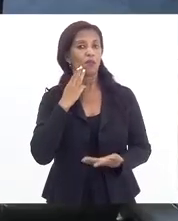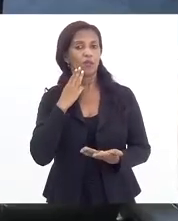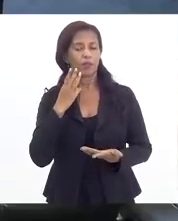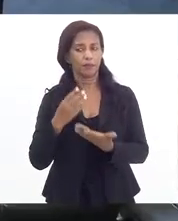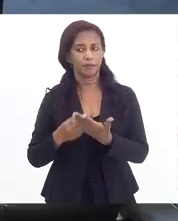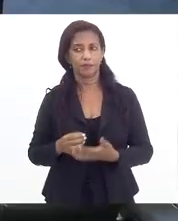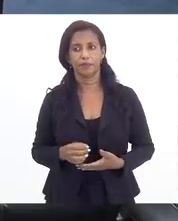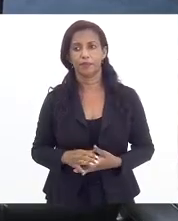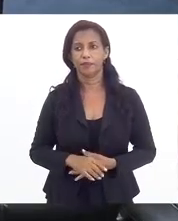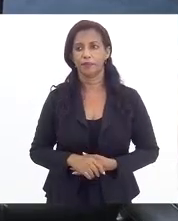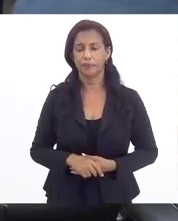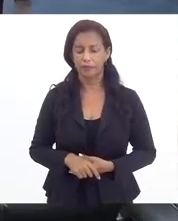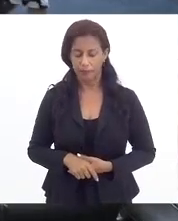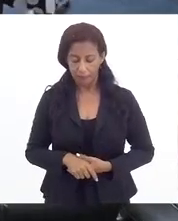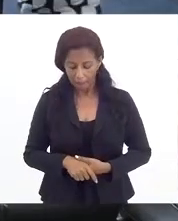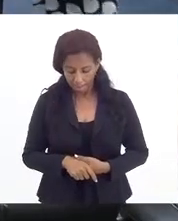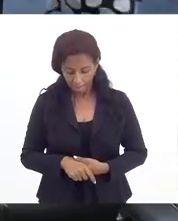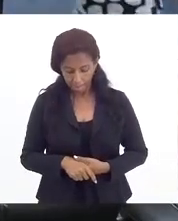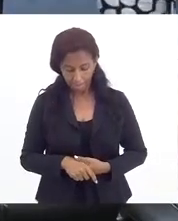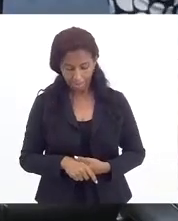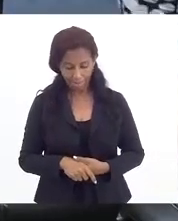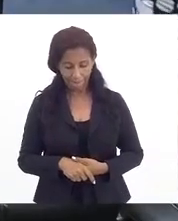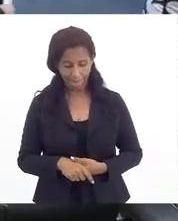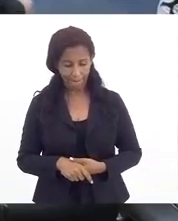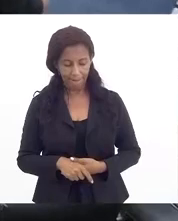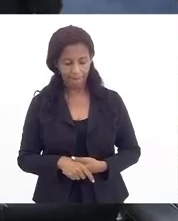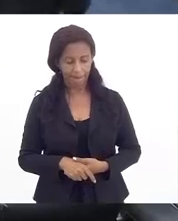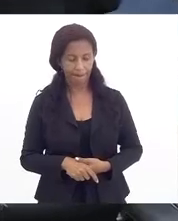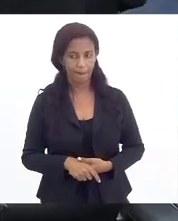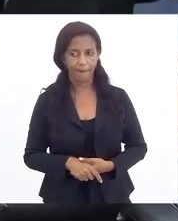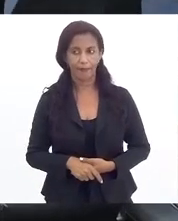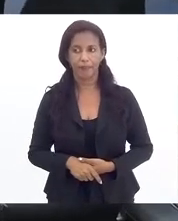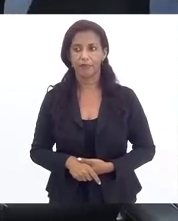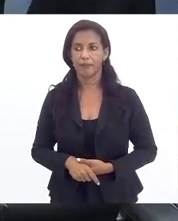Carneiro E aí